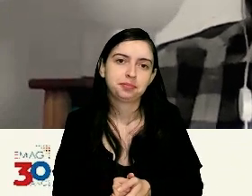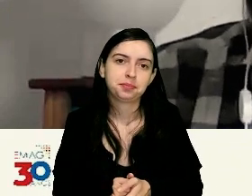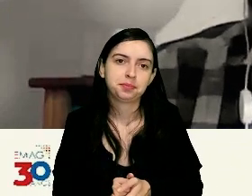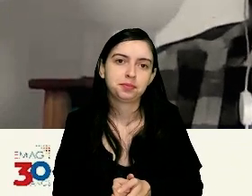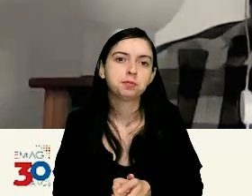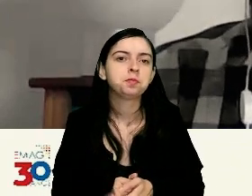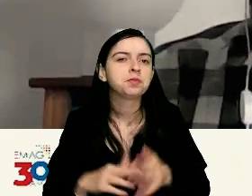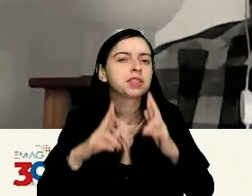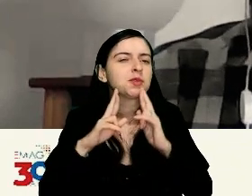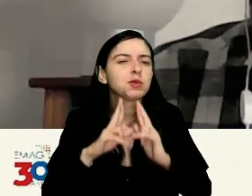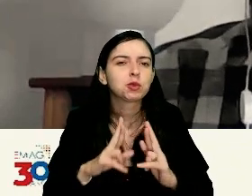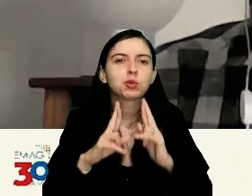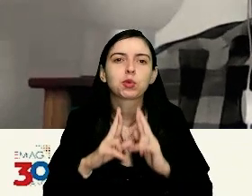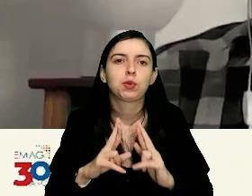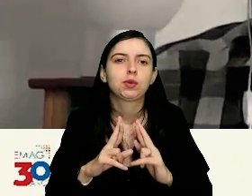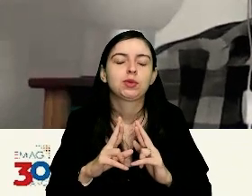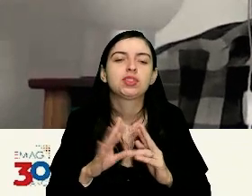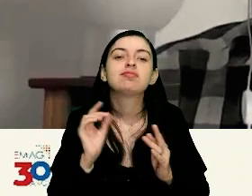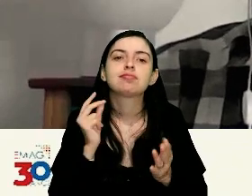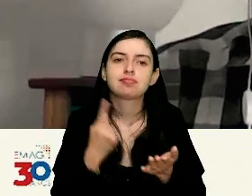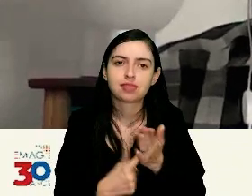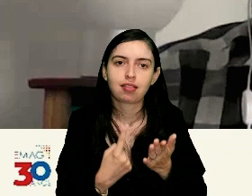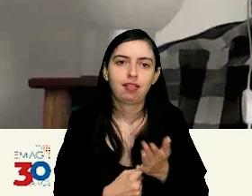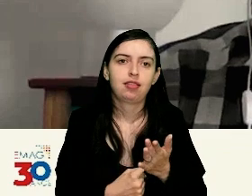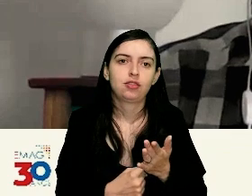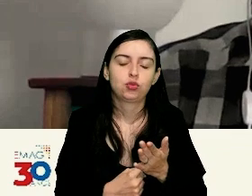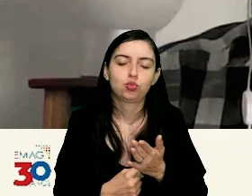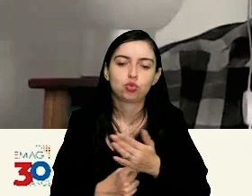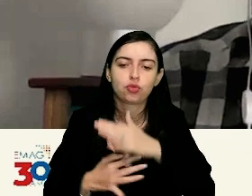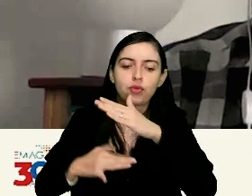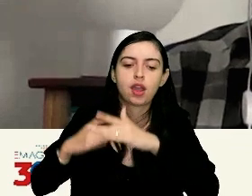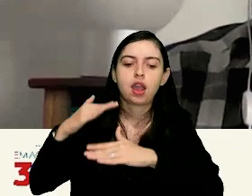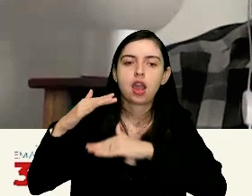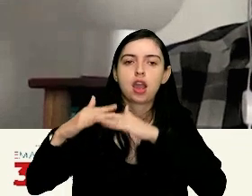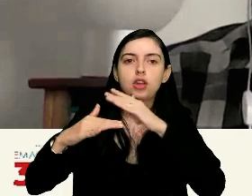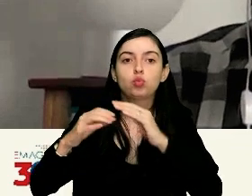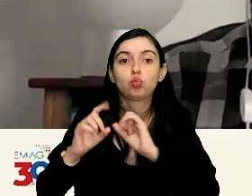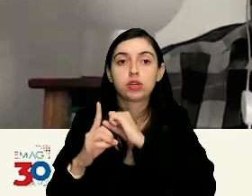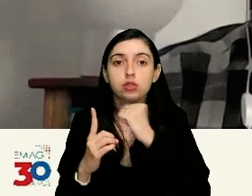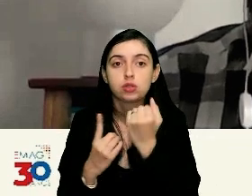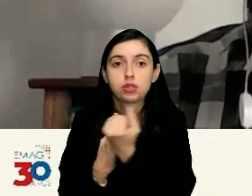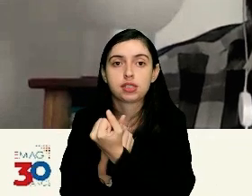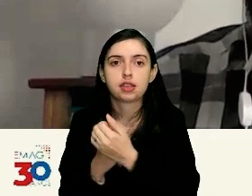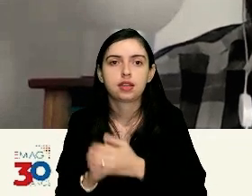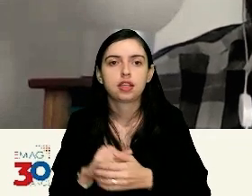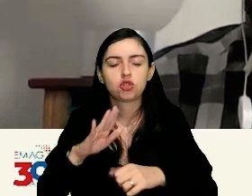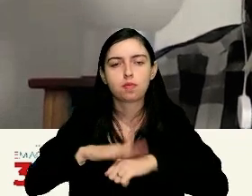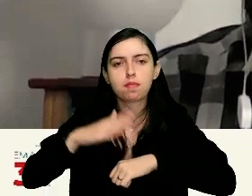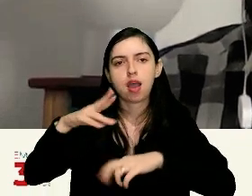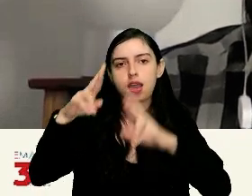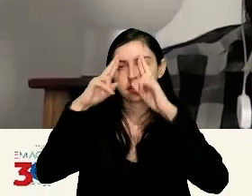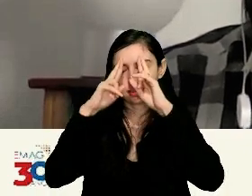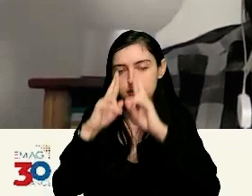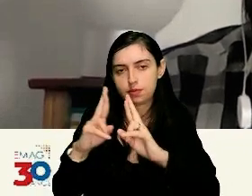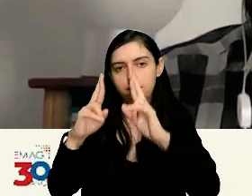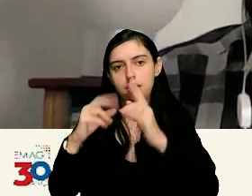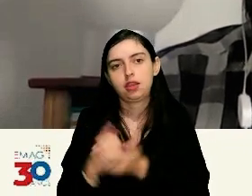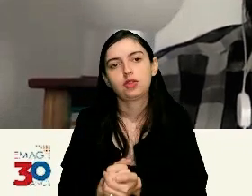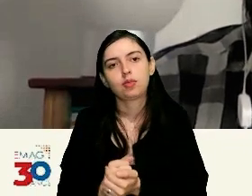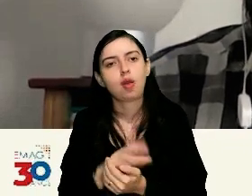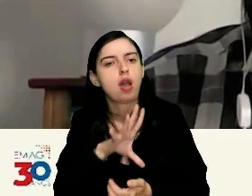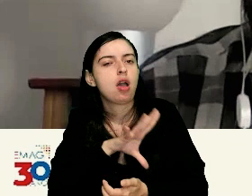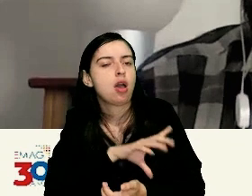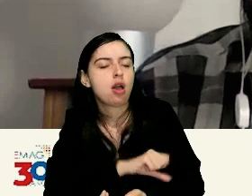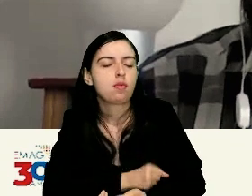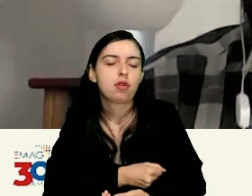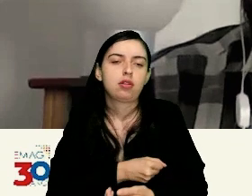que realmente a gente caminhe para uma sociedade de mais respeito e mais amorosa, em que a gente